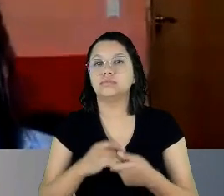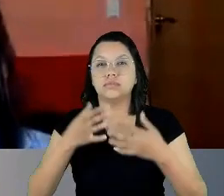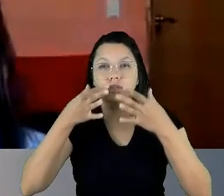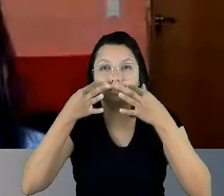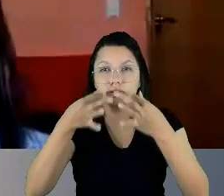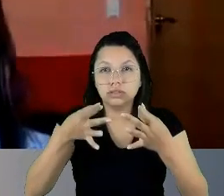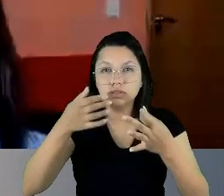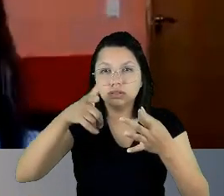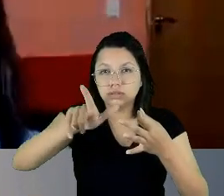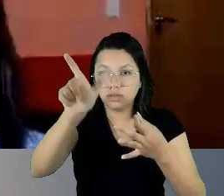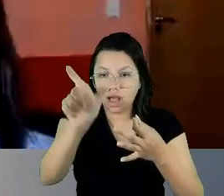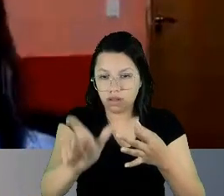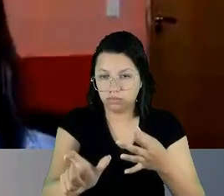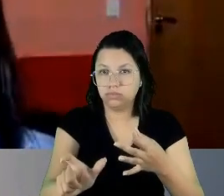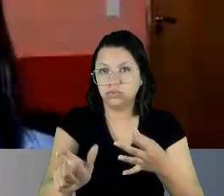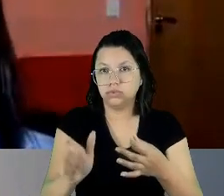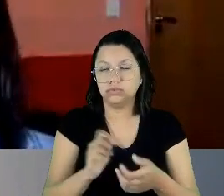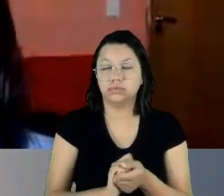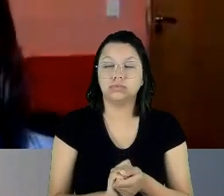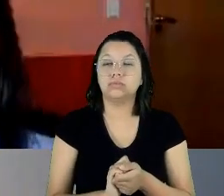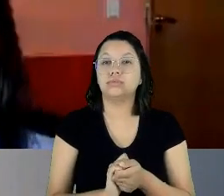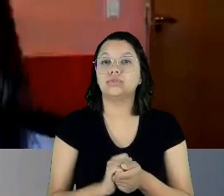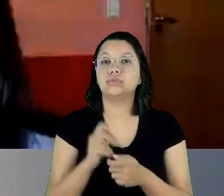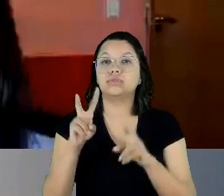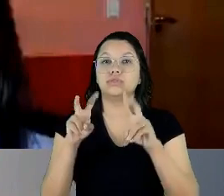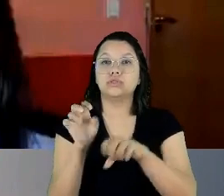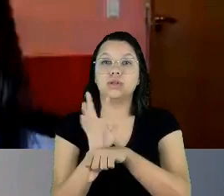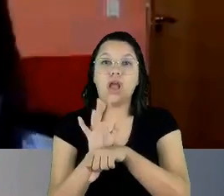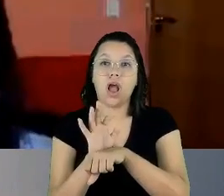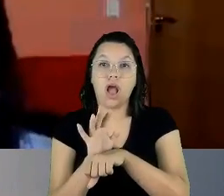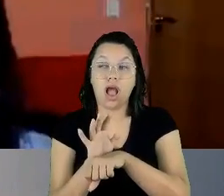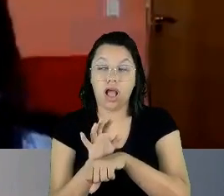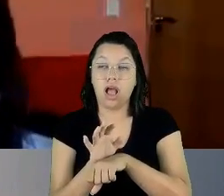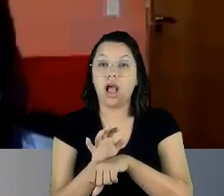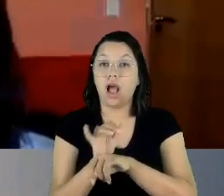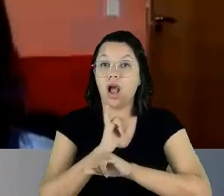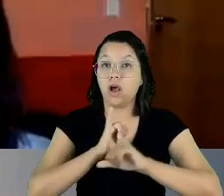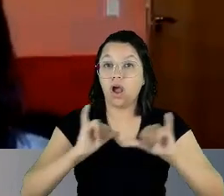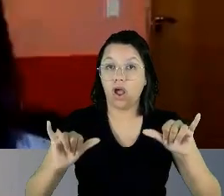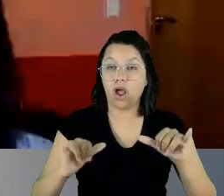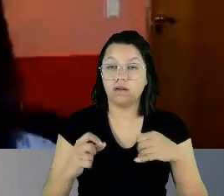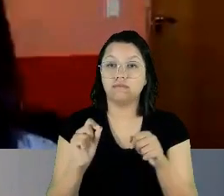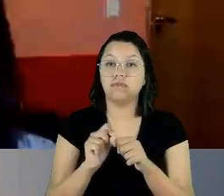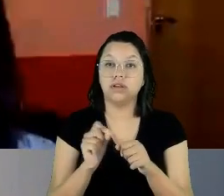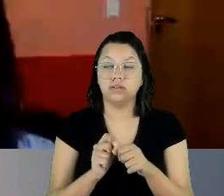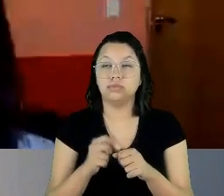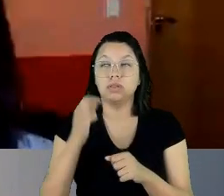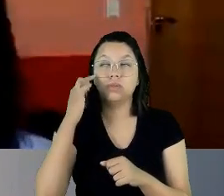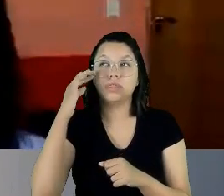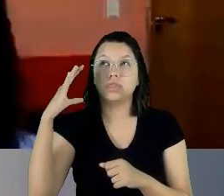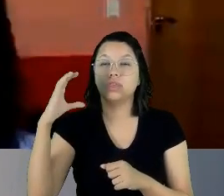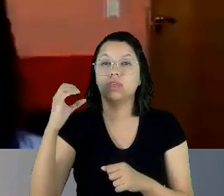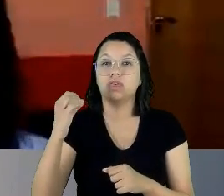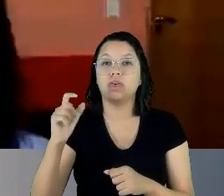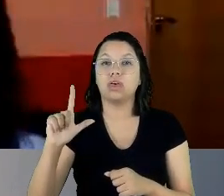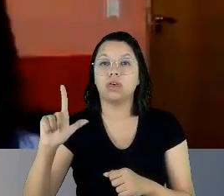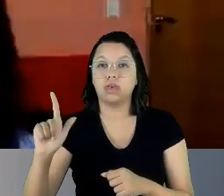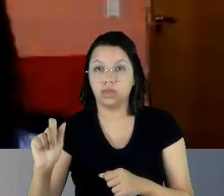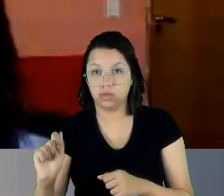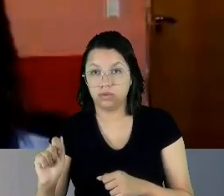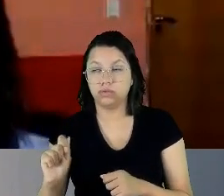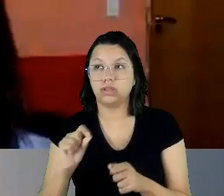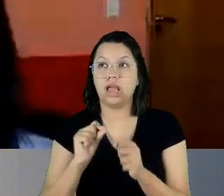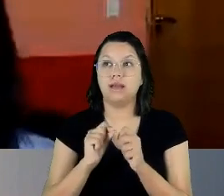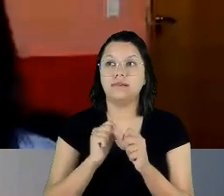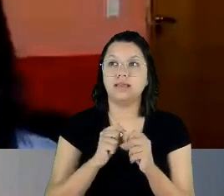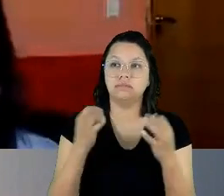que prestemos atenção no outro, né? Sobre o documentário, sobre as campanhas desenvolvidas pelo Think Olga, que eles fazem isso com